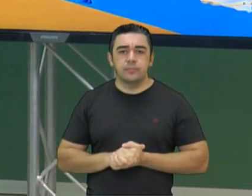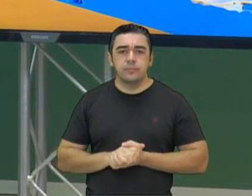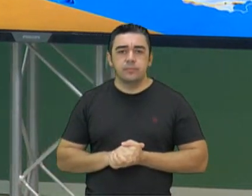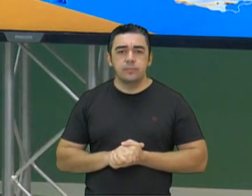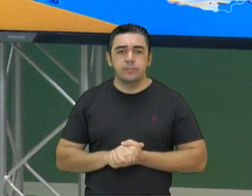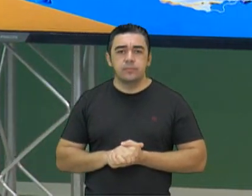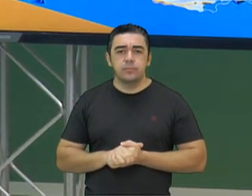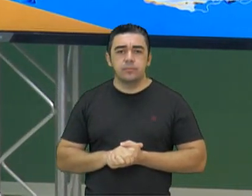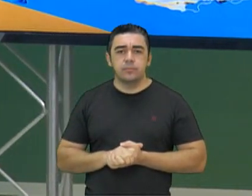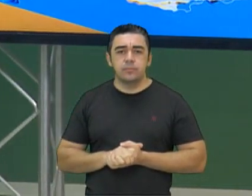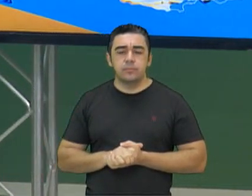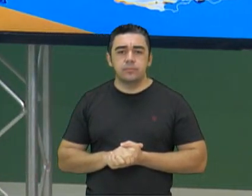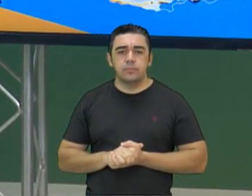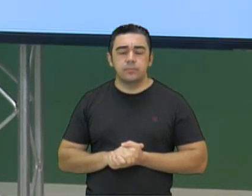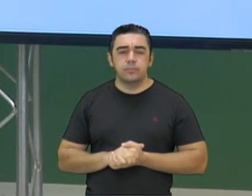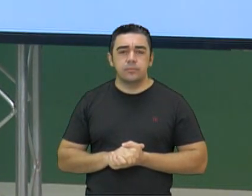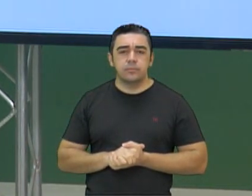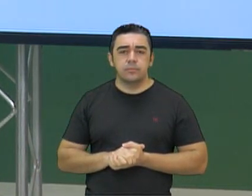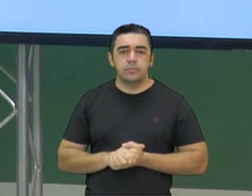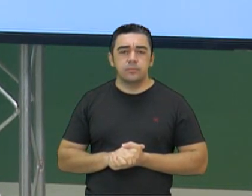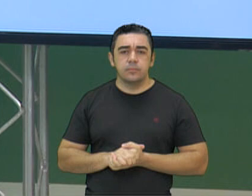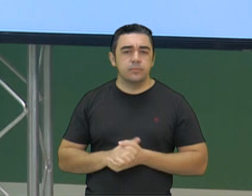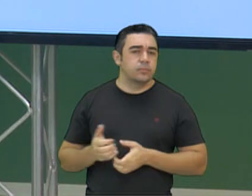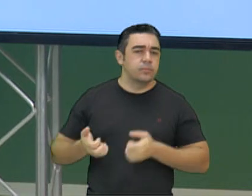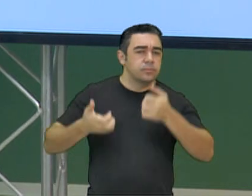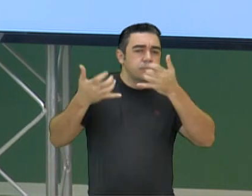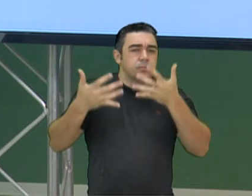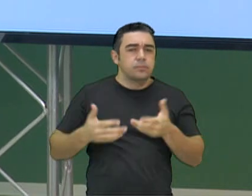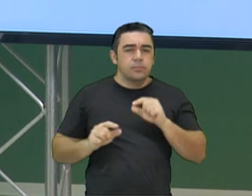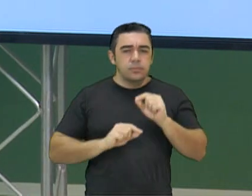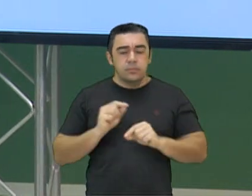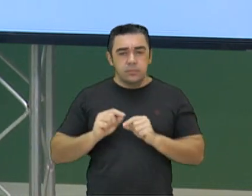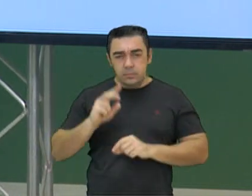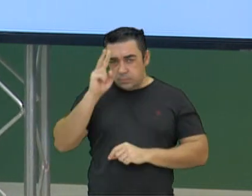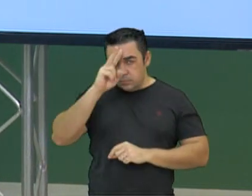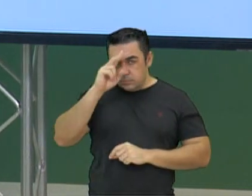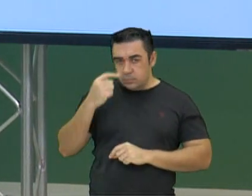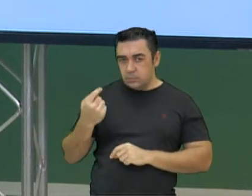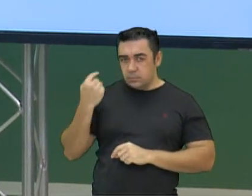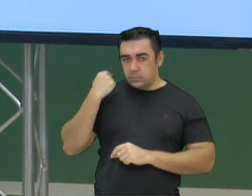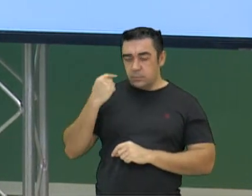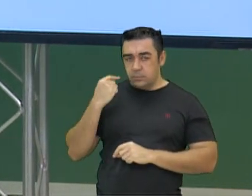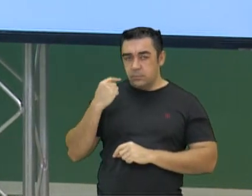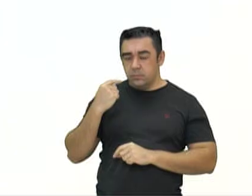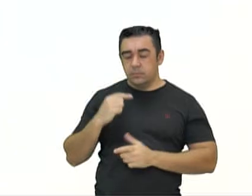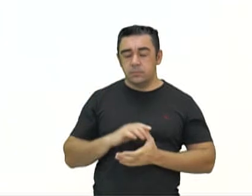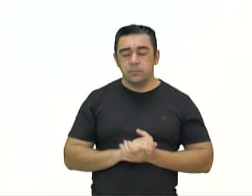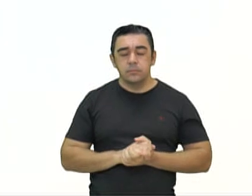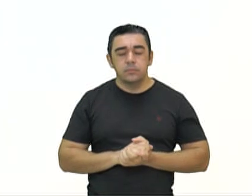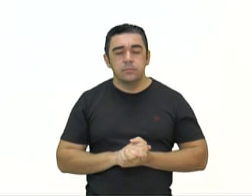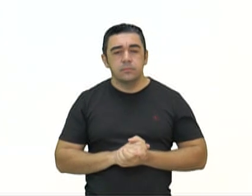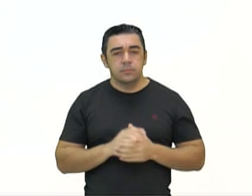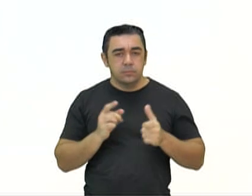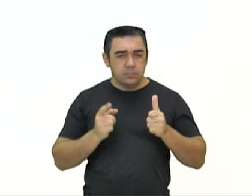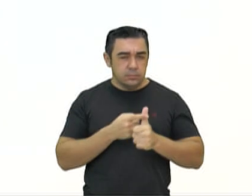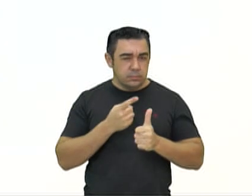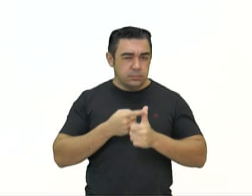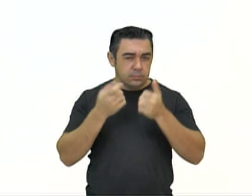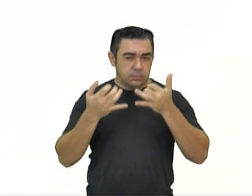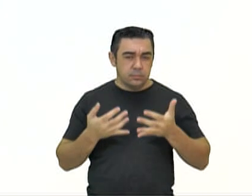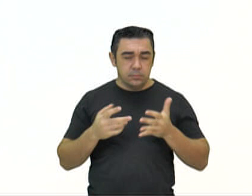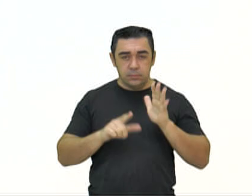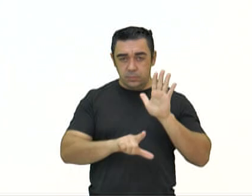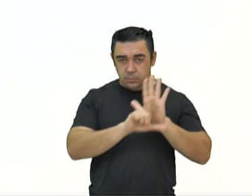trabalho aqui para nós. Gente, então, vamos falar um pouquinho aqui sobre uma retomada de algumas coisas. Primeiro, para a gente poder falar sobre a lei de